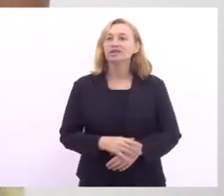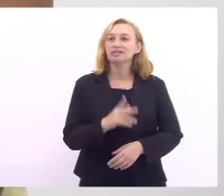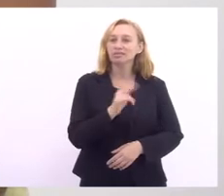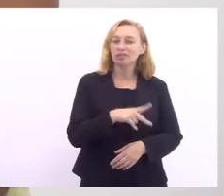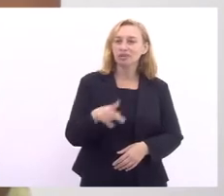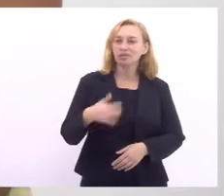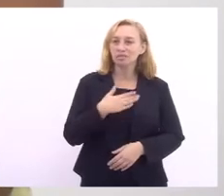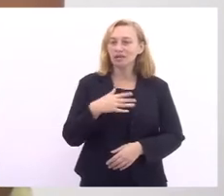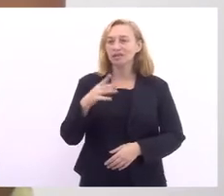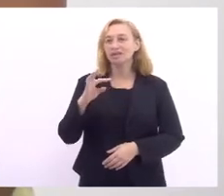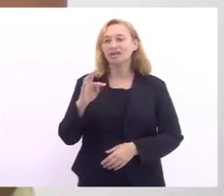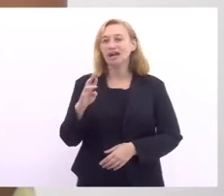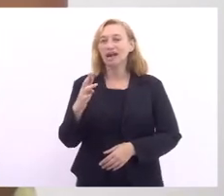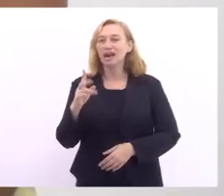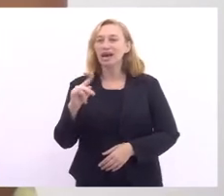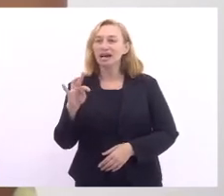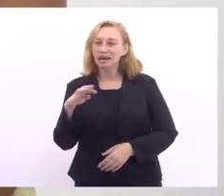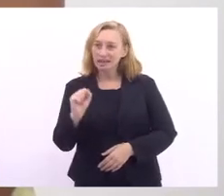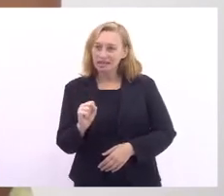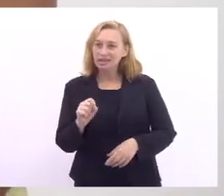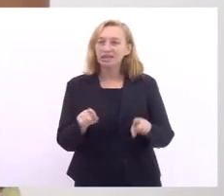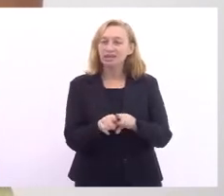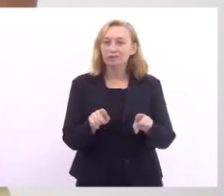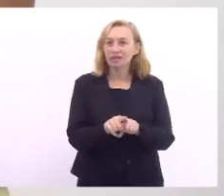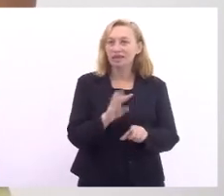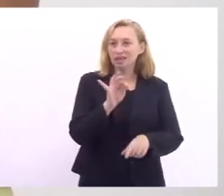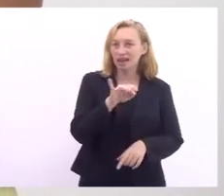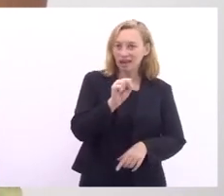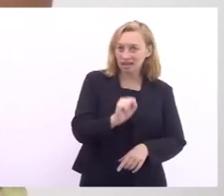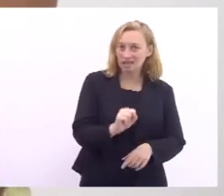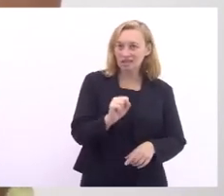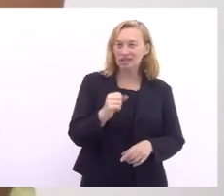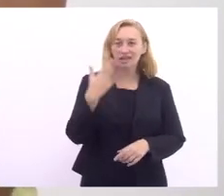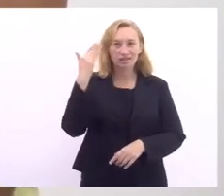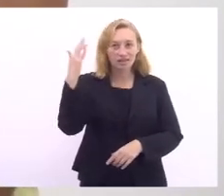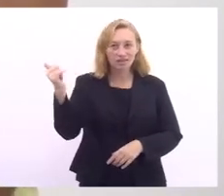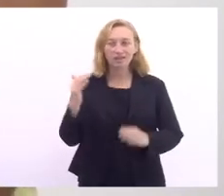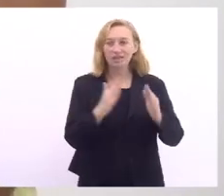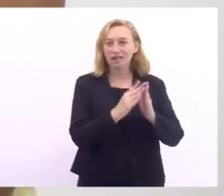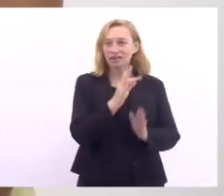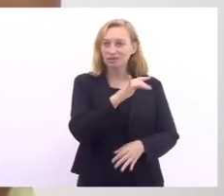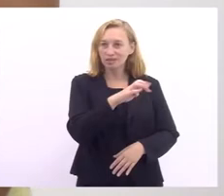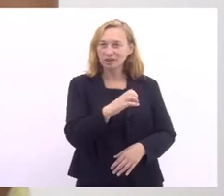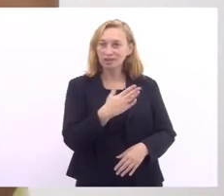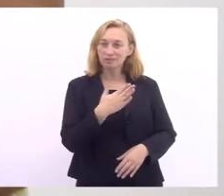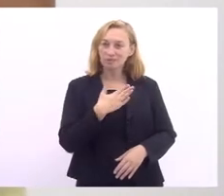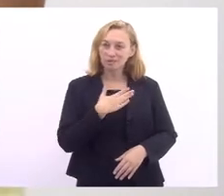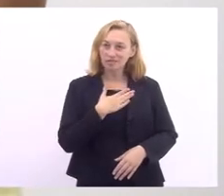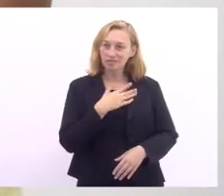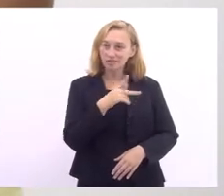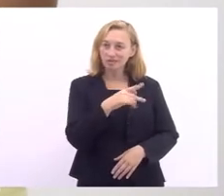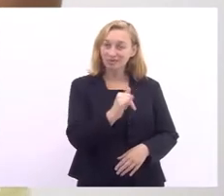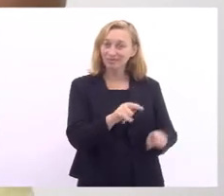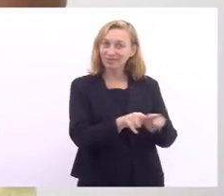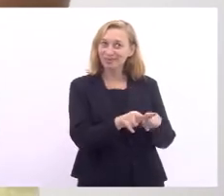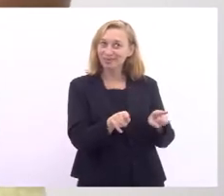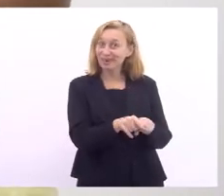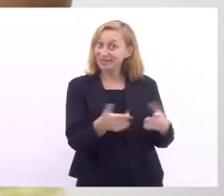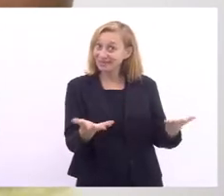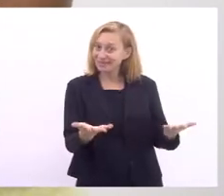Larissa da Taís é enfim que são muito mais da casa Fluminense são meus pais também não conhece